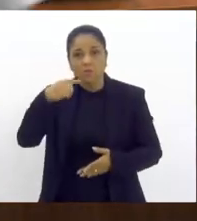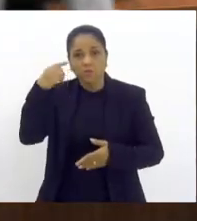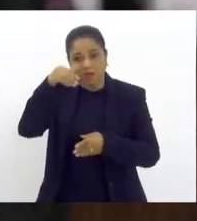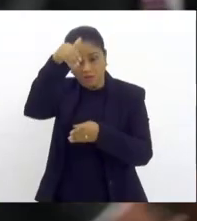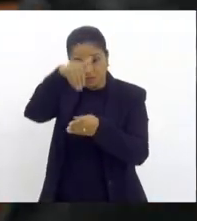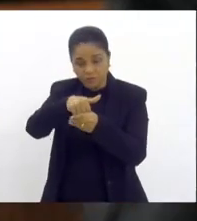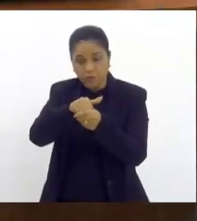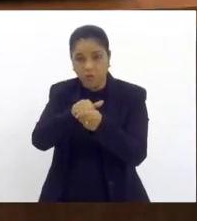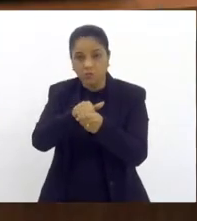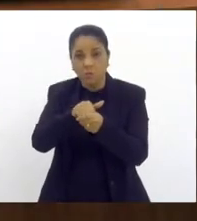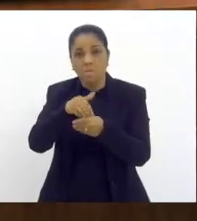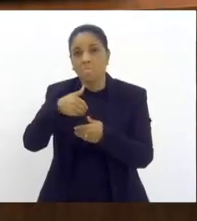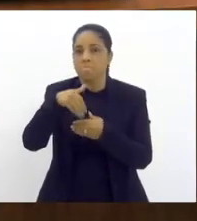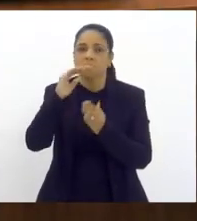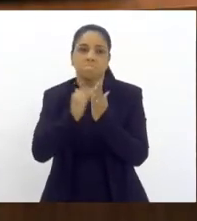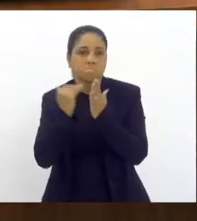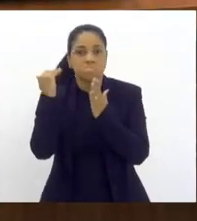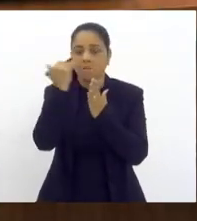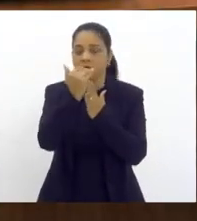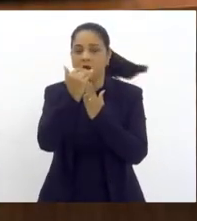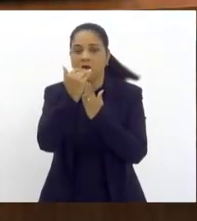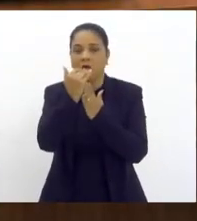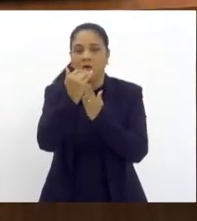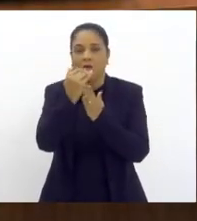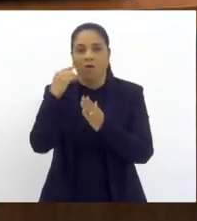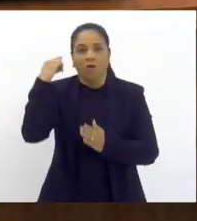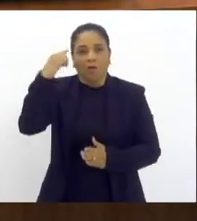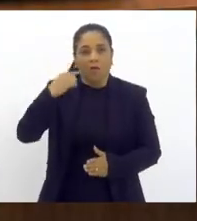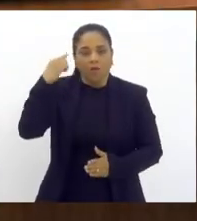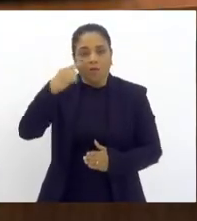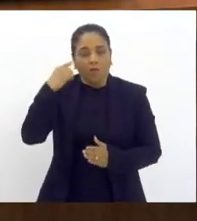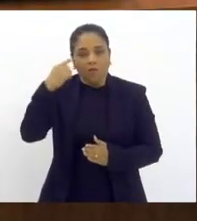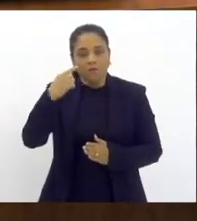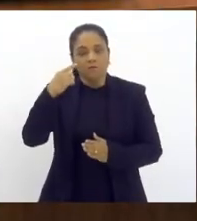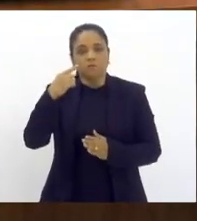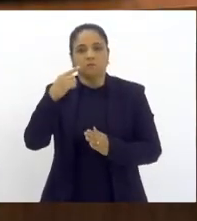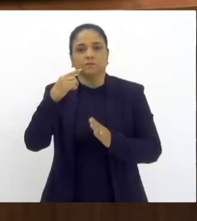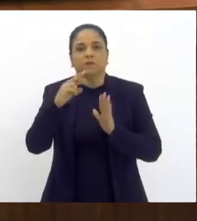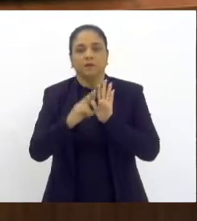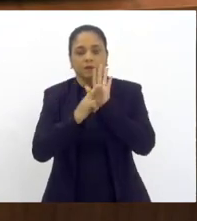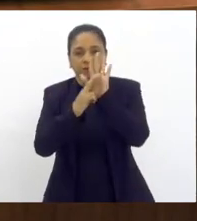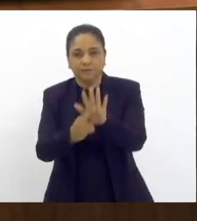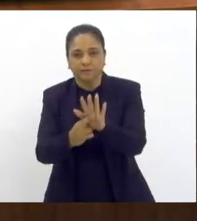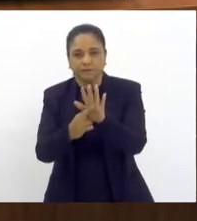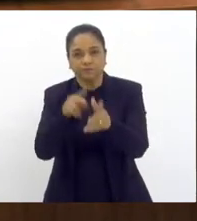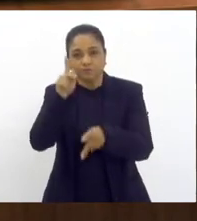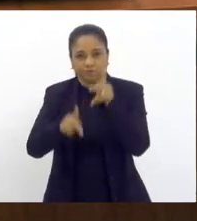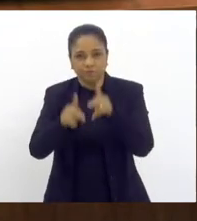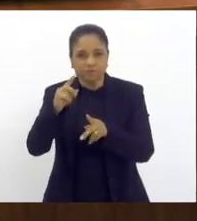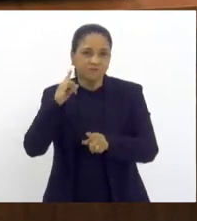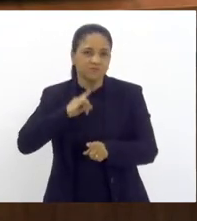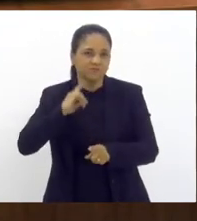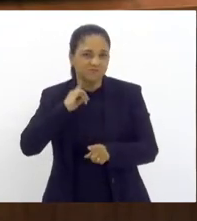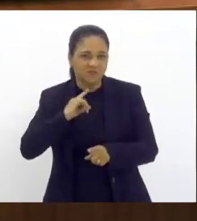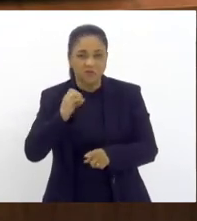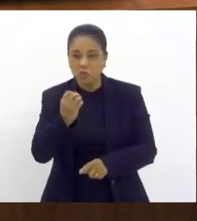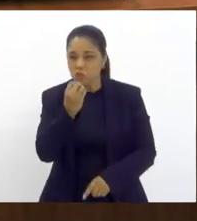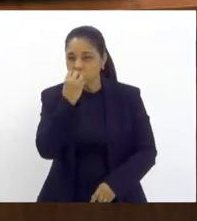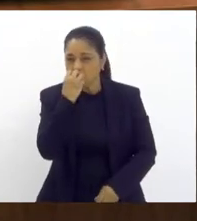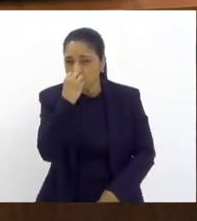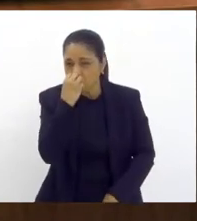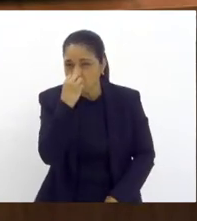votado, um deputado legitimamente representante do povo de Minas Gerais, se referir como chupetinha, que é um